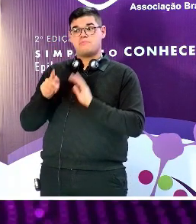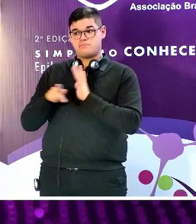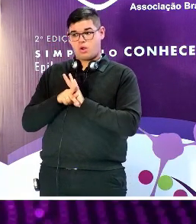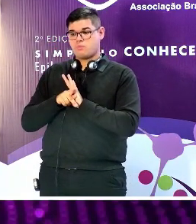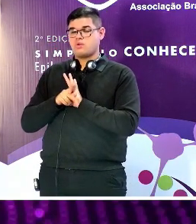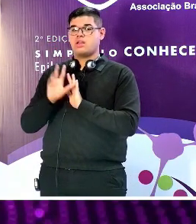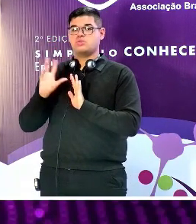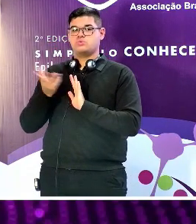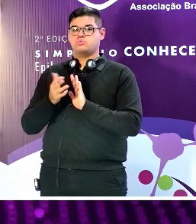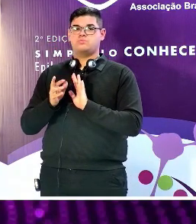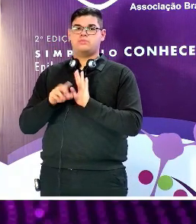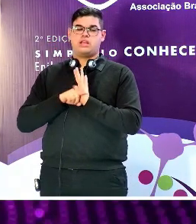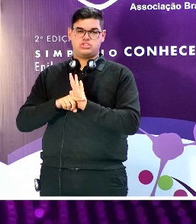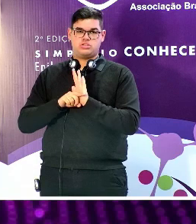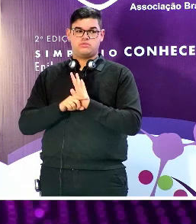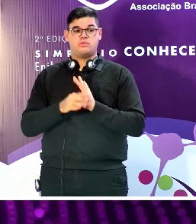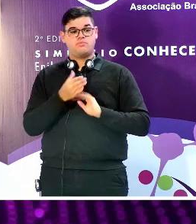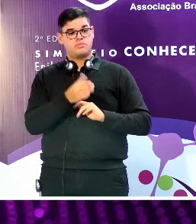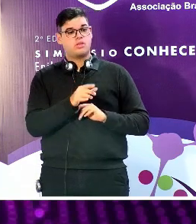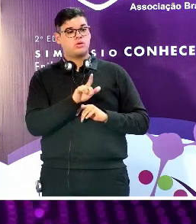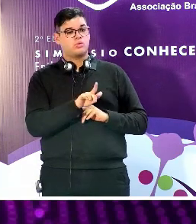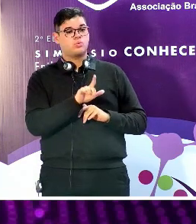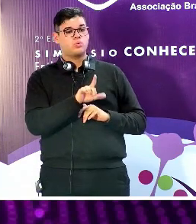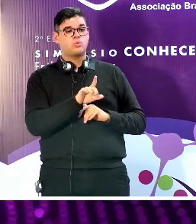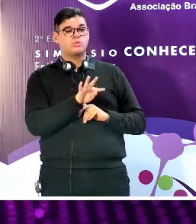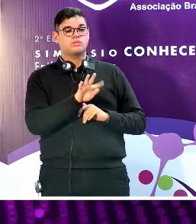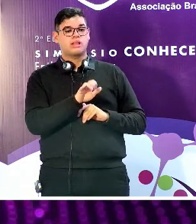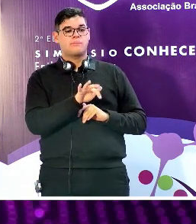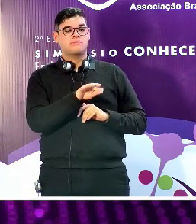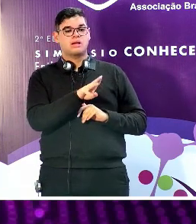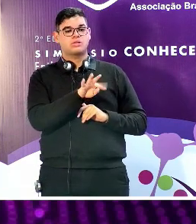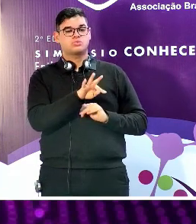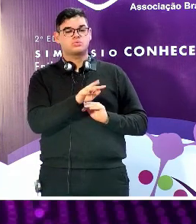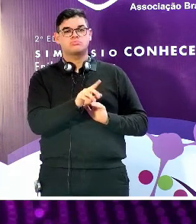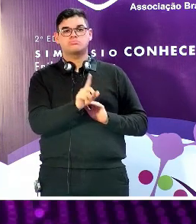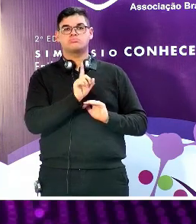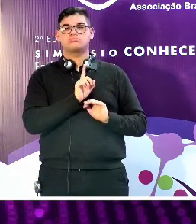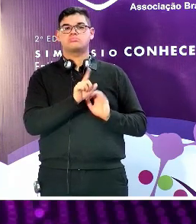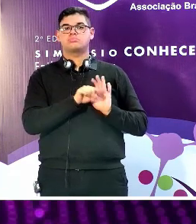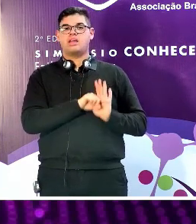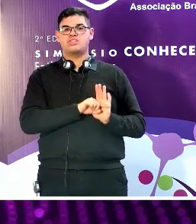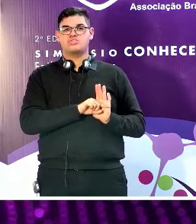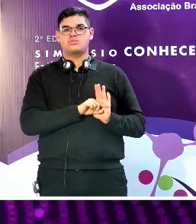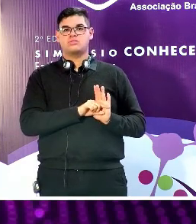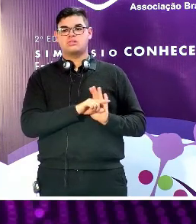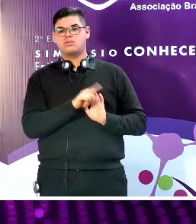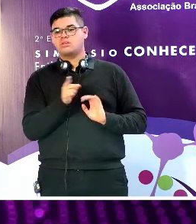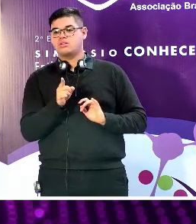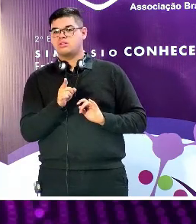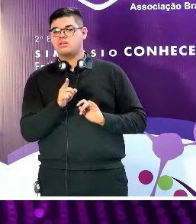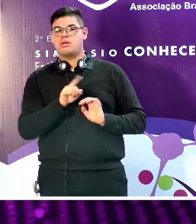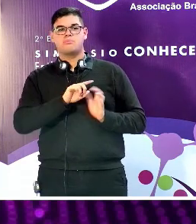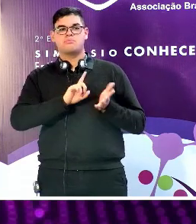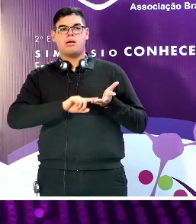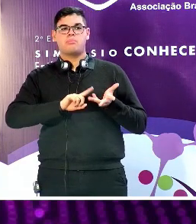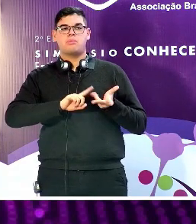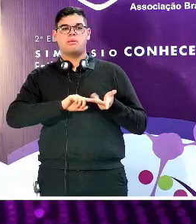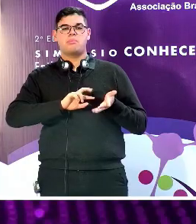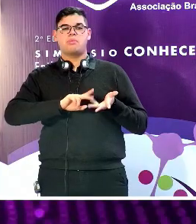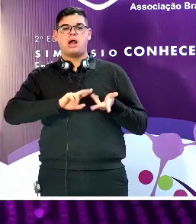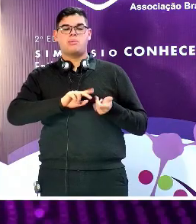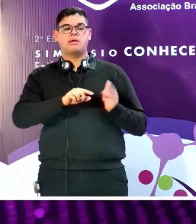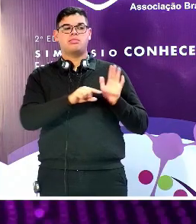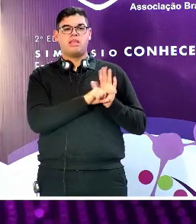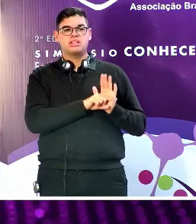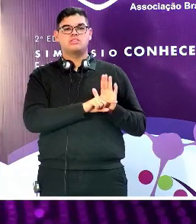glutamato, negativo. Receptores GABAérgicos, negativo. E aí, era tese de doutorado